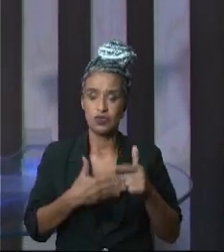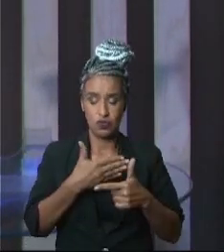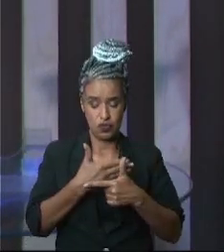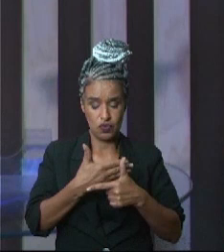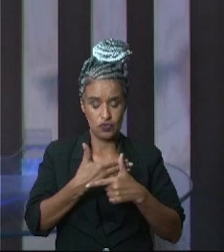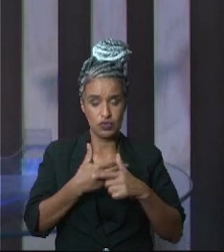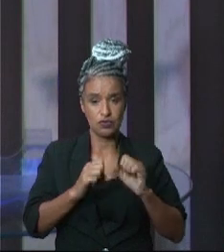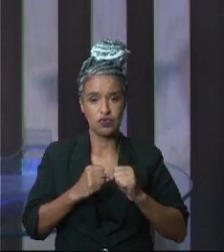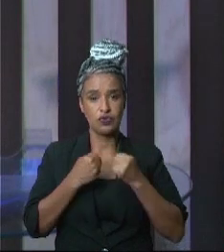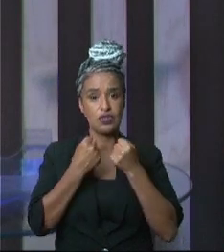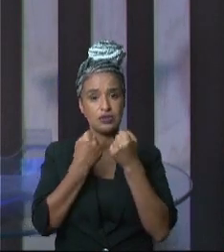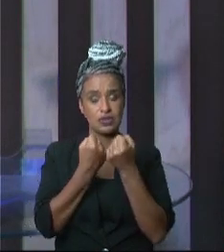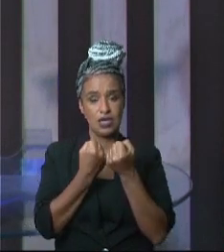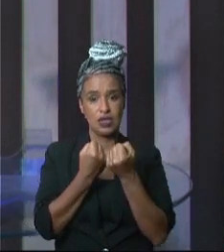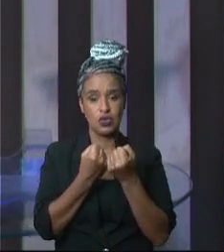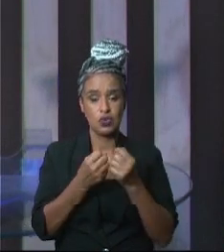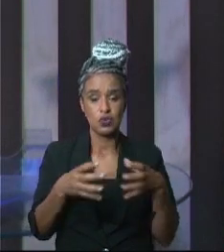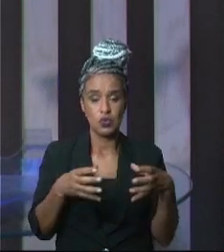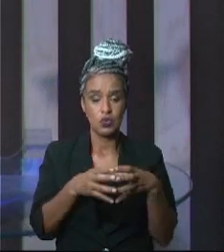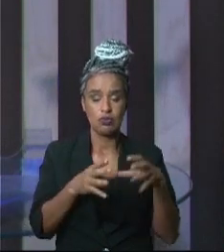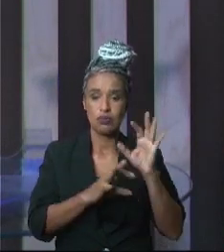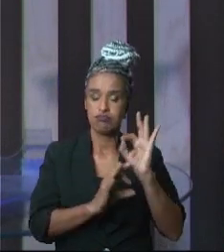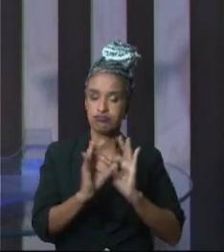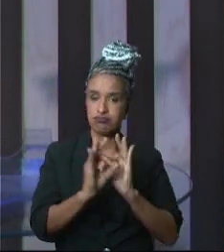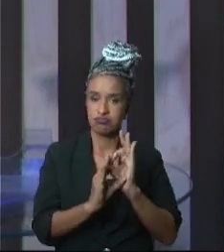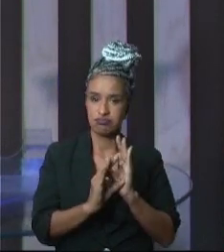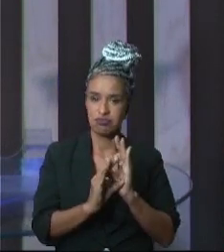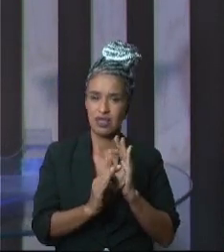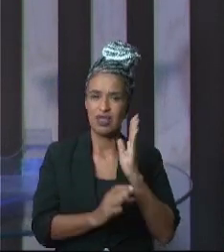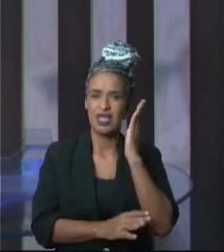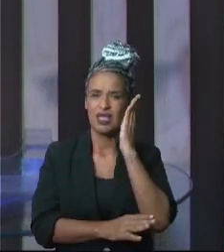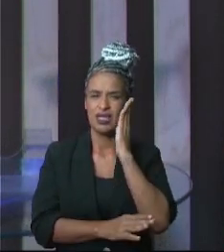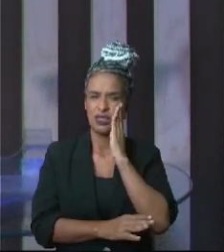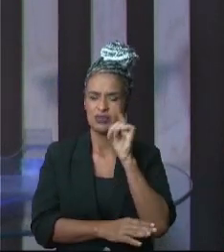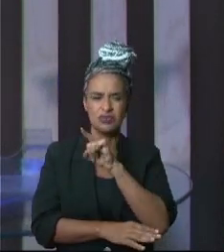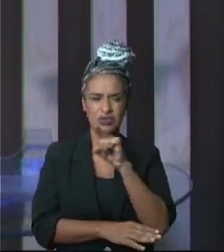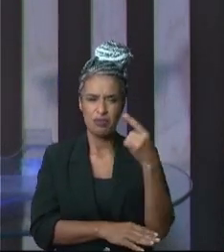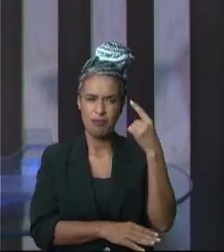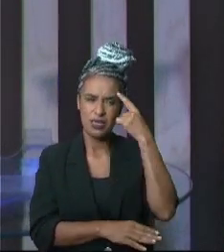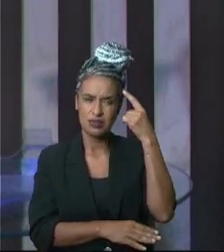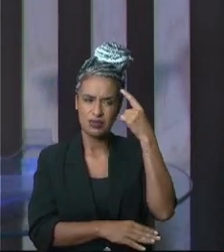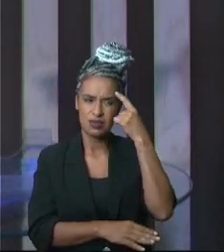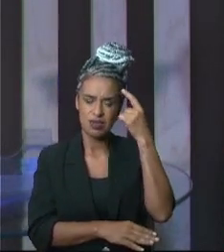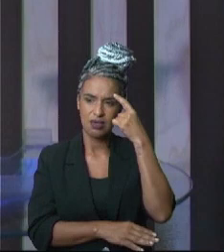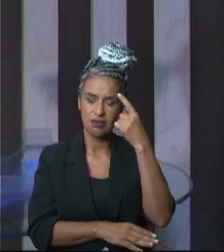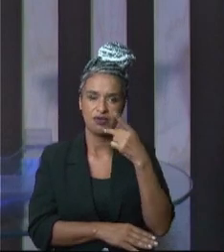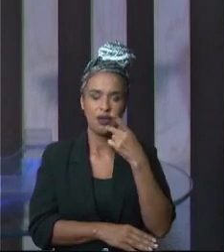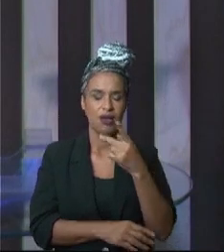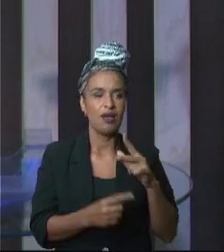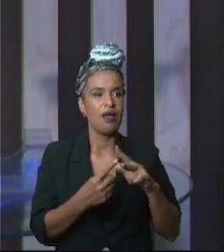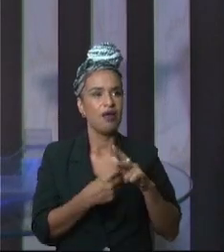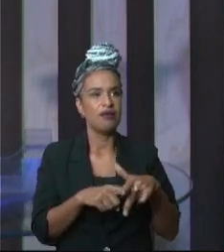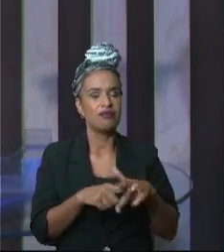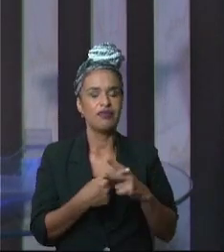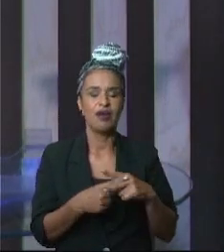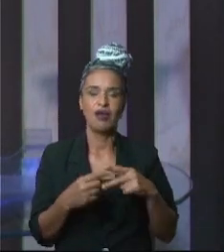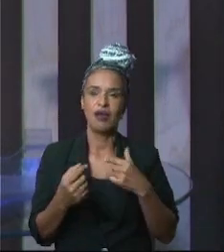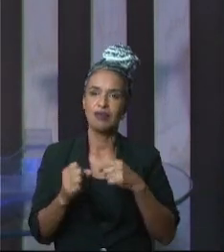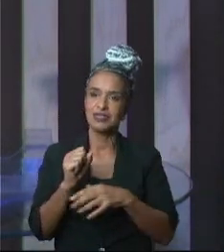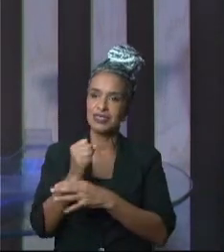do fortalecimento dessas organizações. Aí eu sei que vocês já devem estar pensando assim: lá vem ela falar da reforma do Conselho de